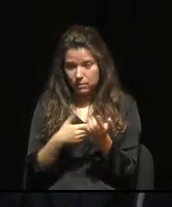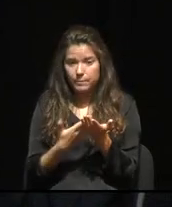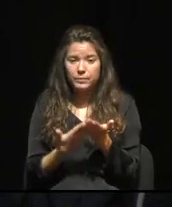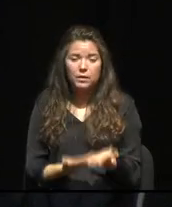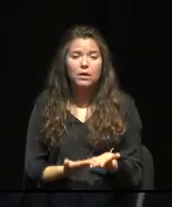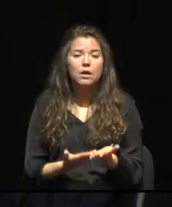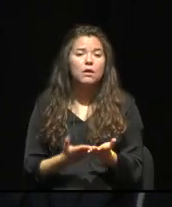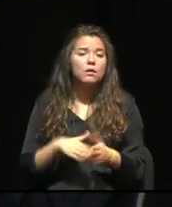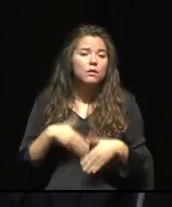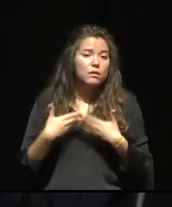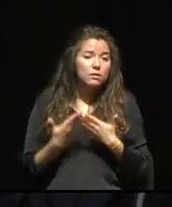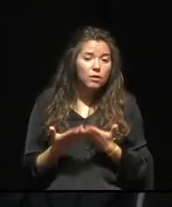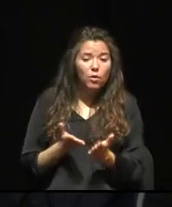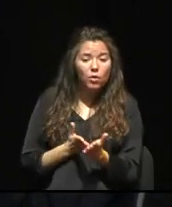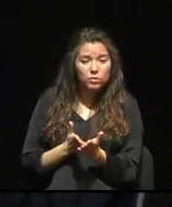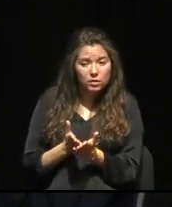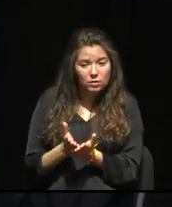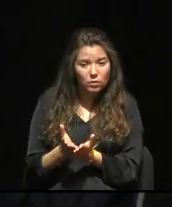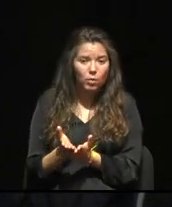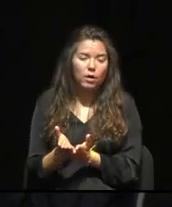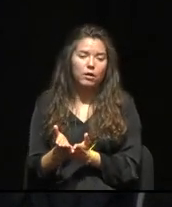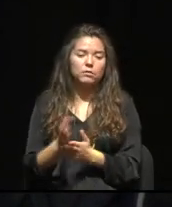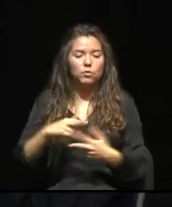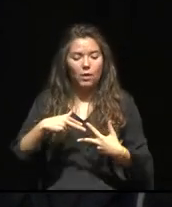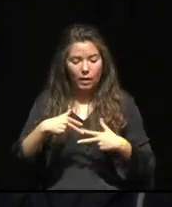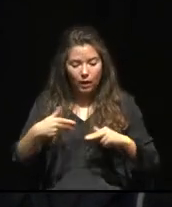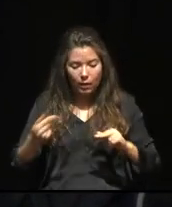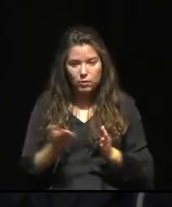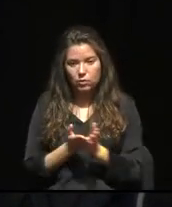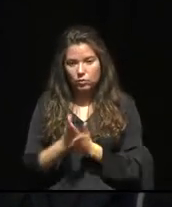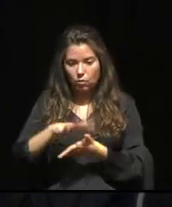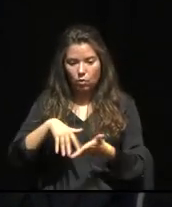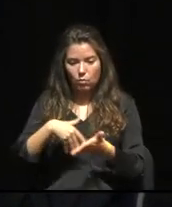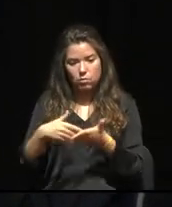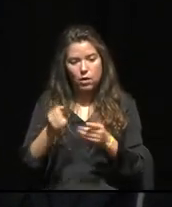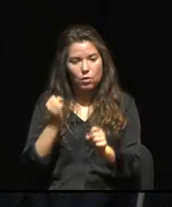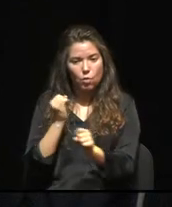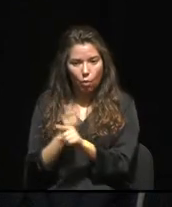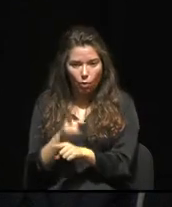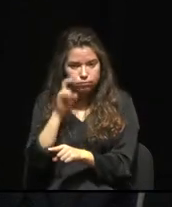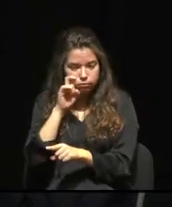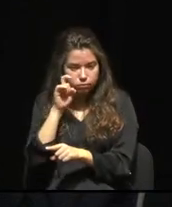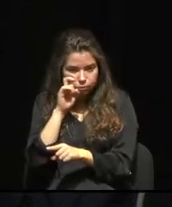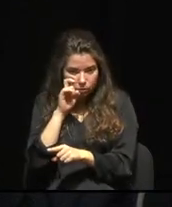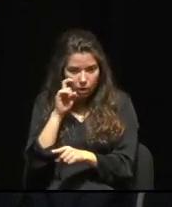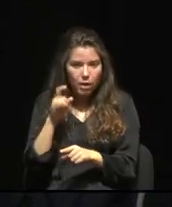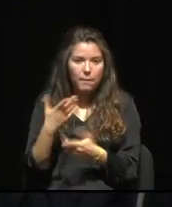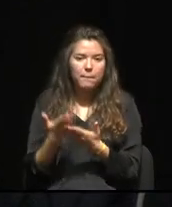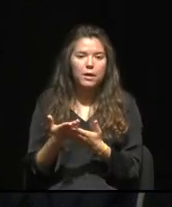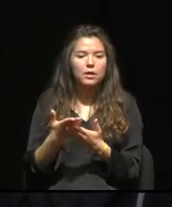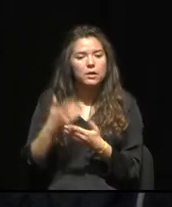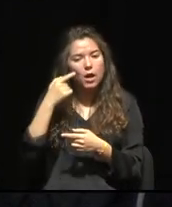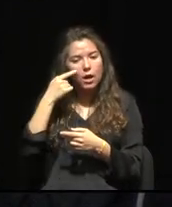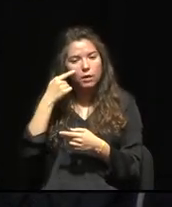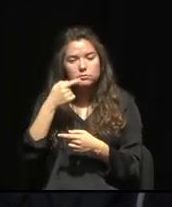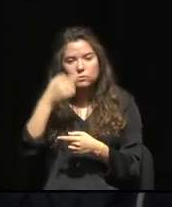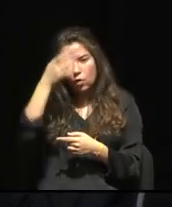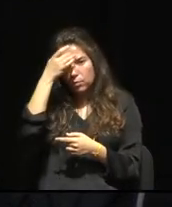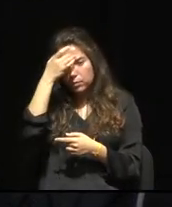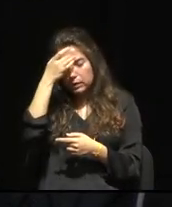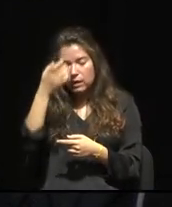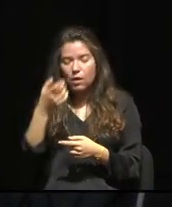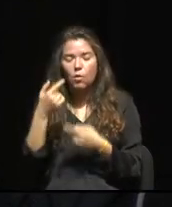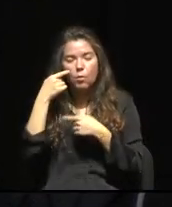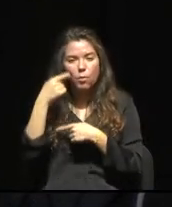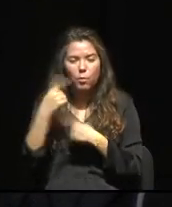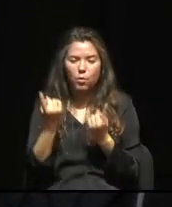seguimento de grande contestação a câmara avançou com o ante plano de salvaguarda tendo Os Verdes participado na consulta pública com as